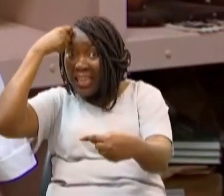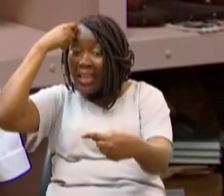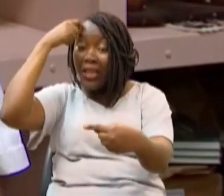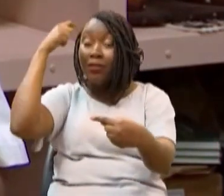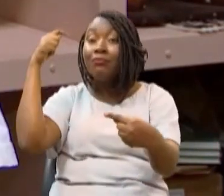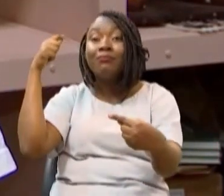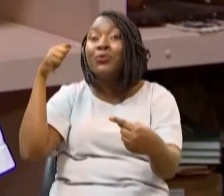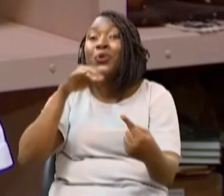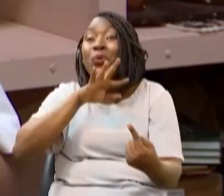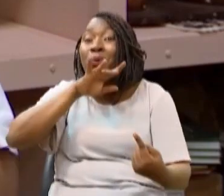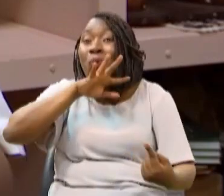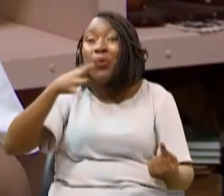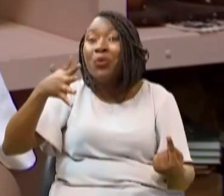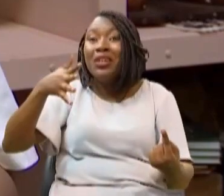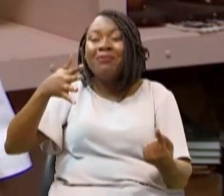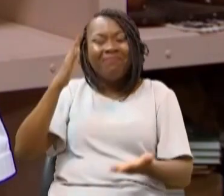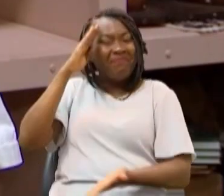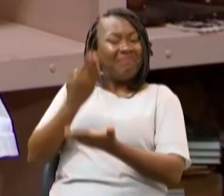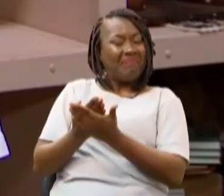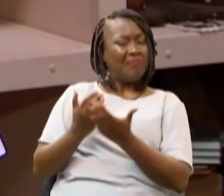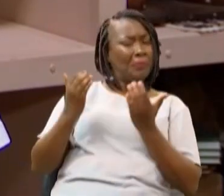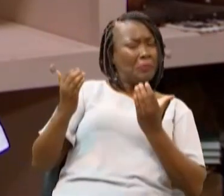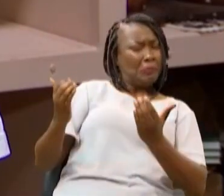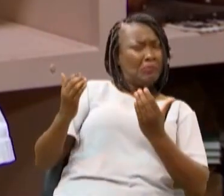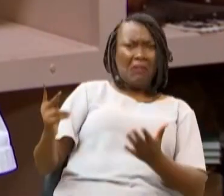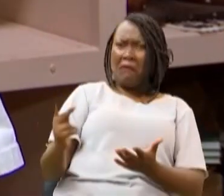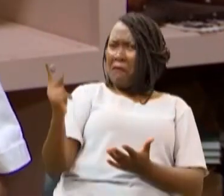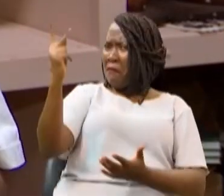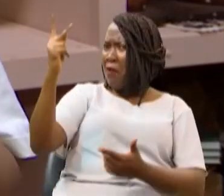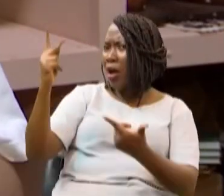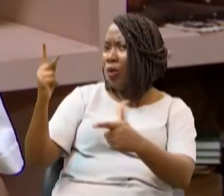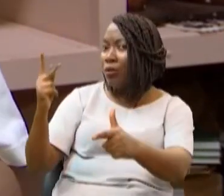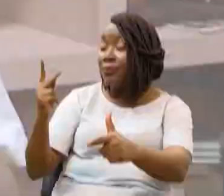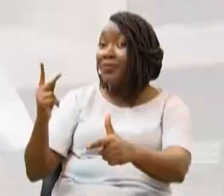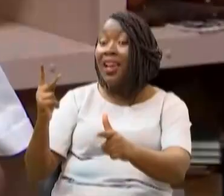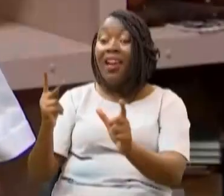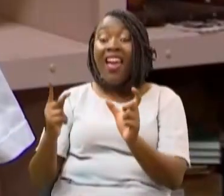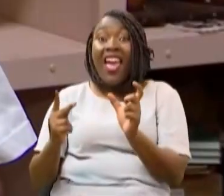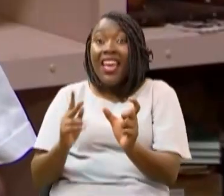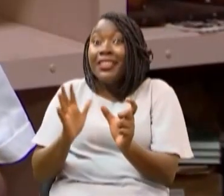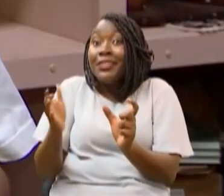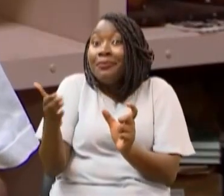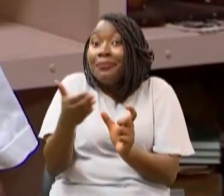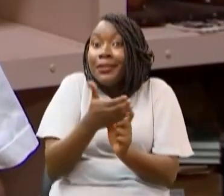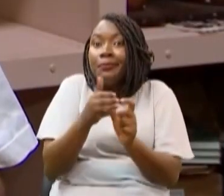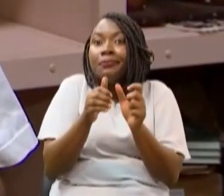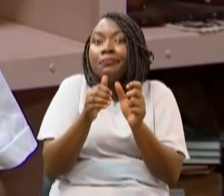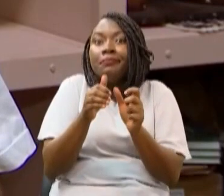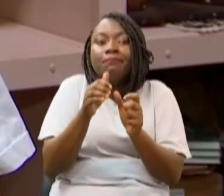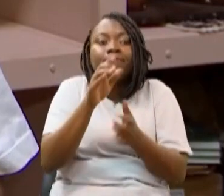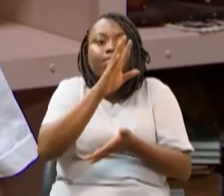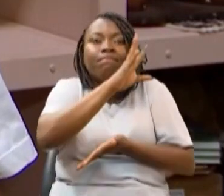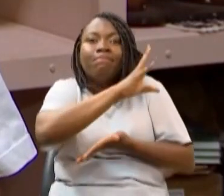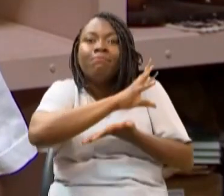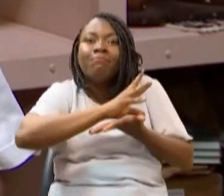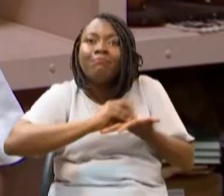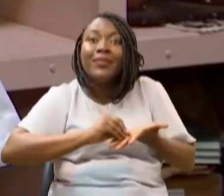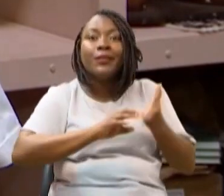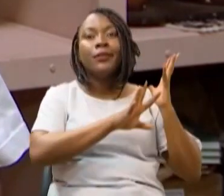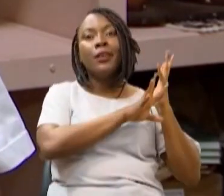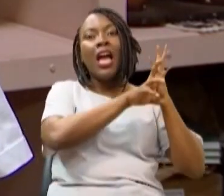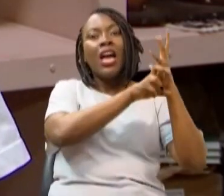que é negro, tudo que é preto ao ruim, ao que não é confiável, ao que não é valoroso. Essas expressões